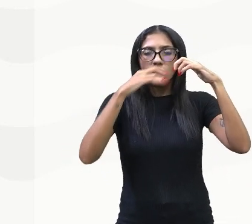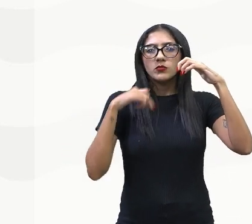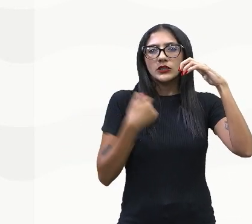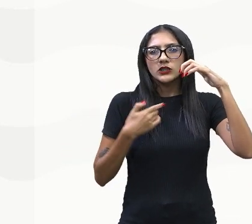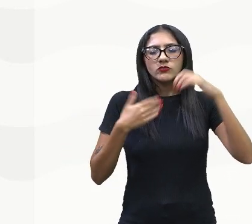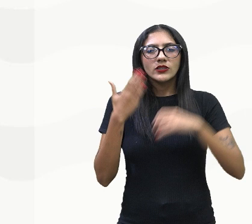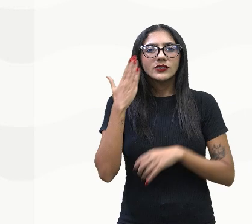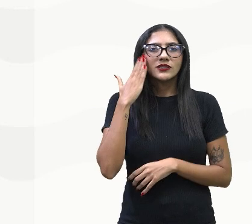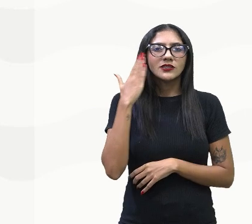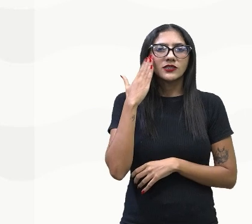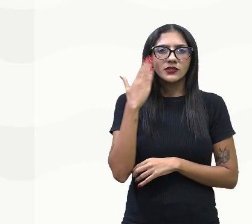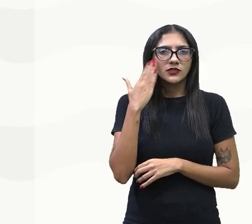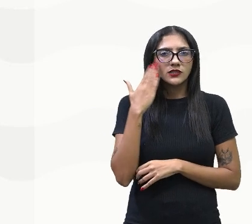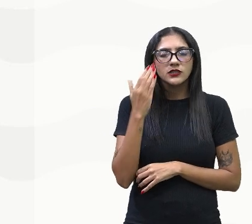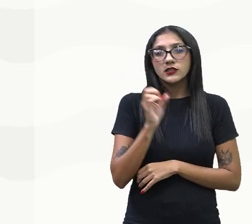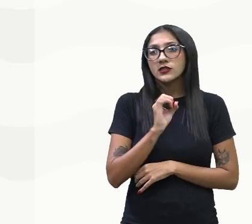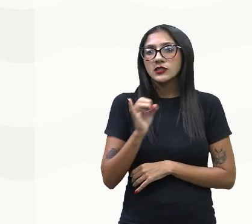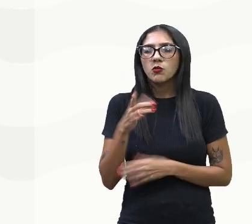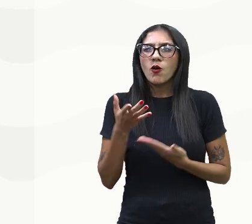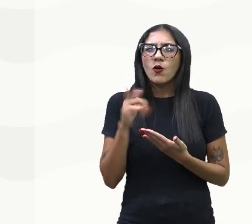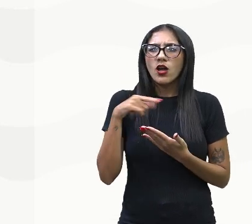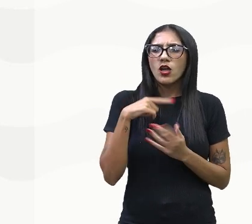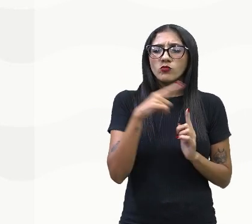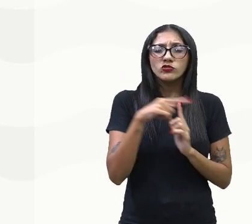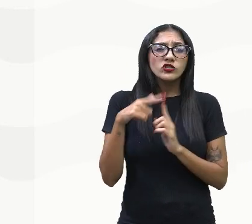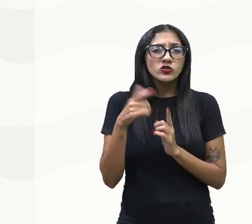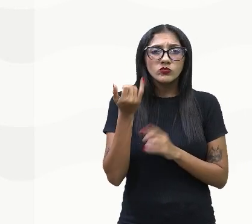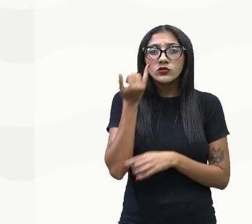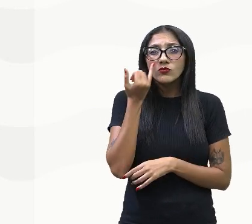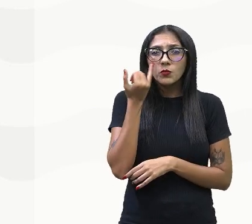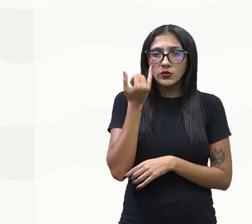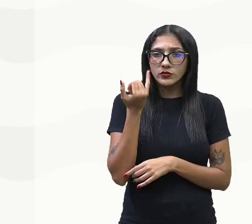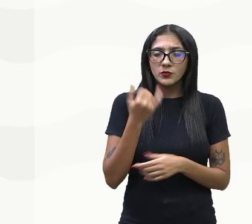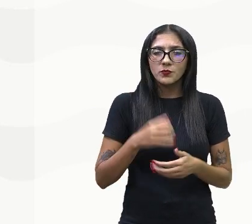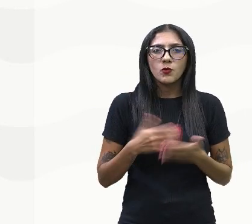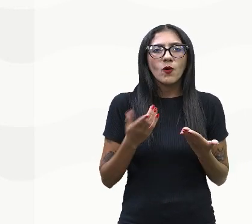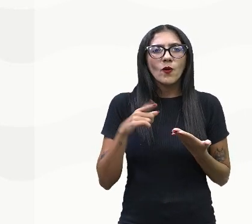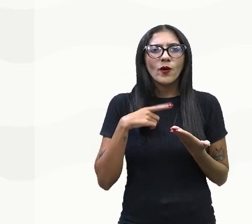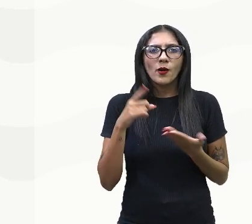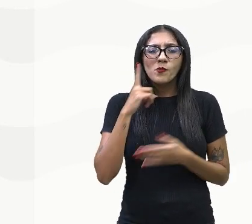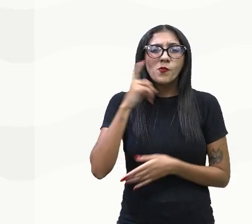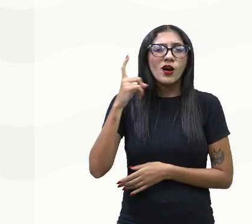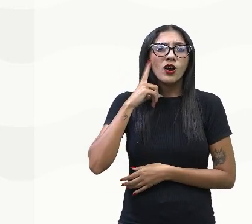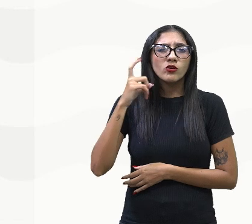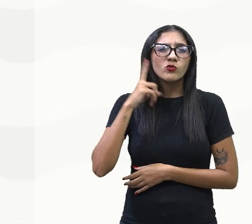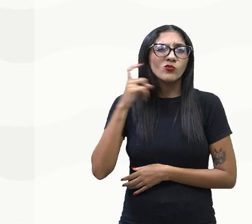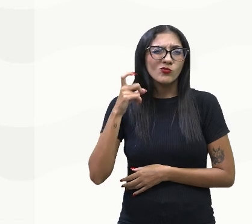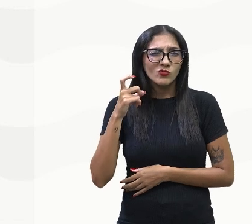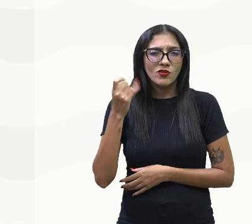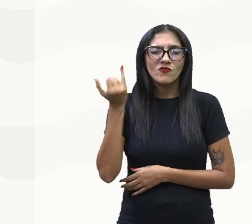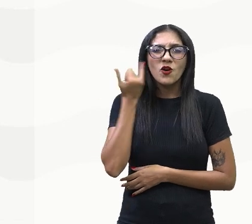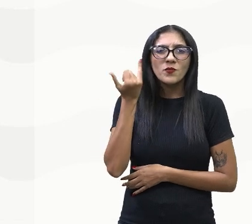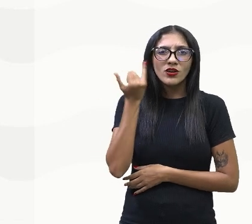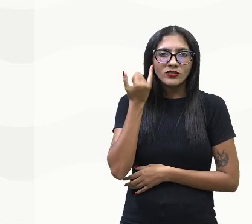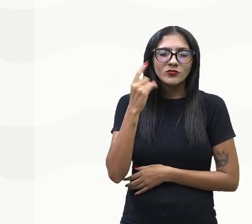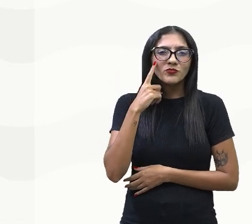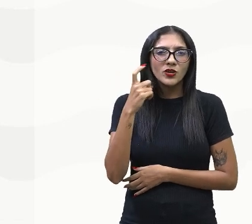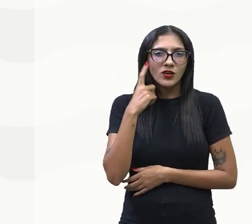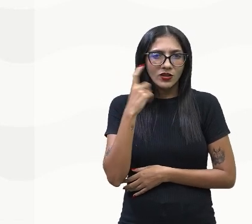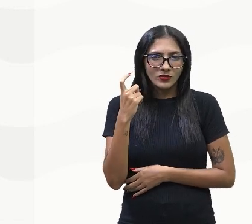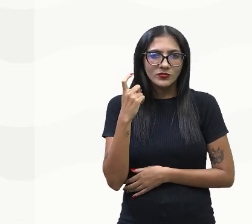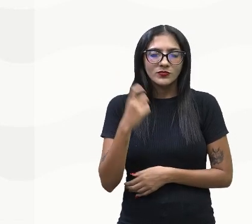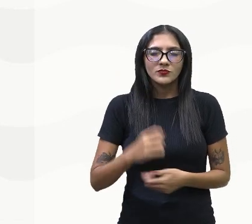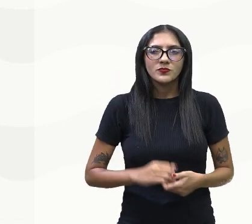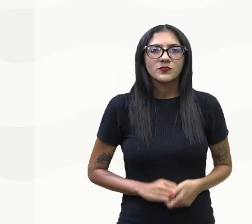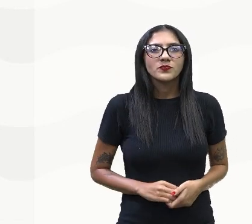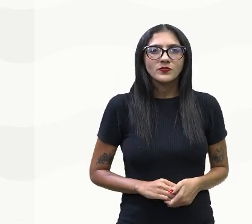saber que tipo de informação é essa. Que tipo de som é esse? Melhor do que a palavra